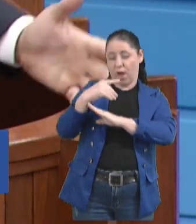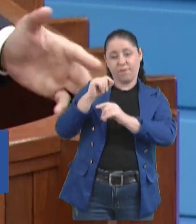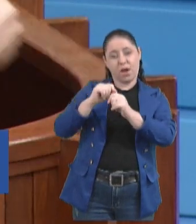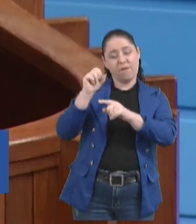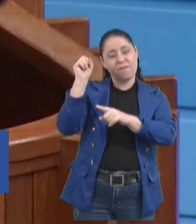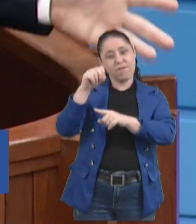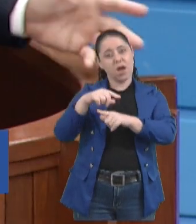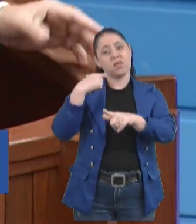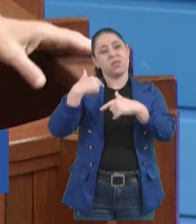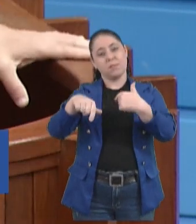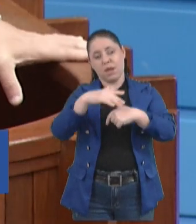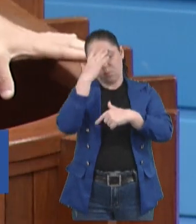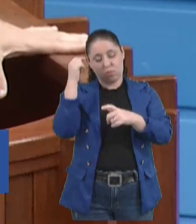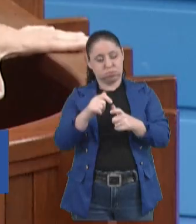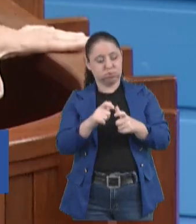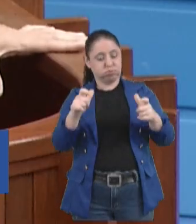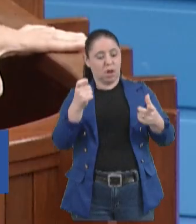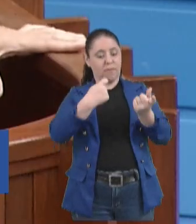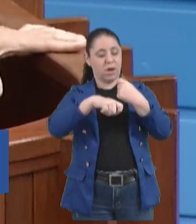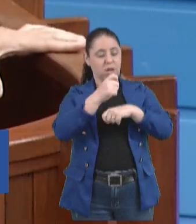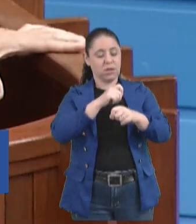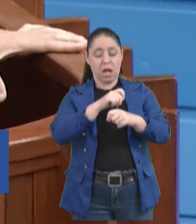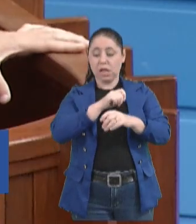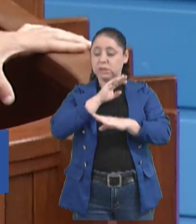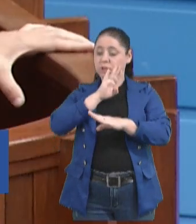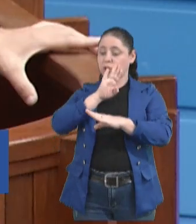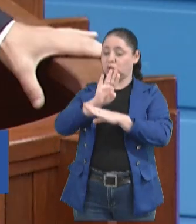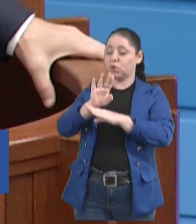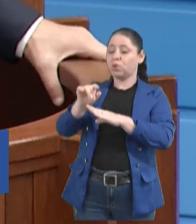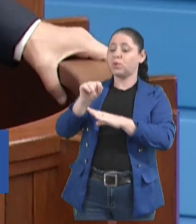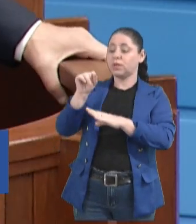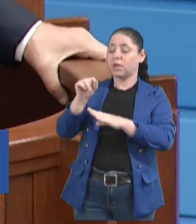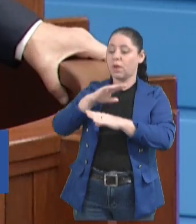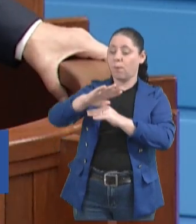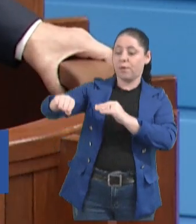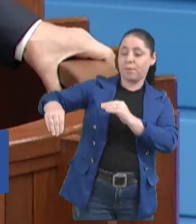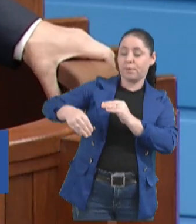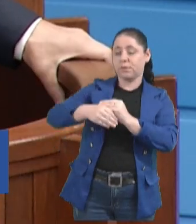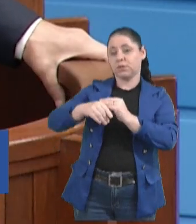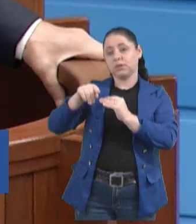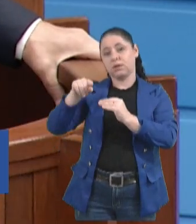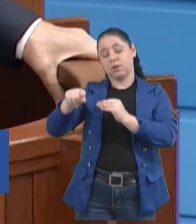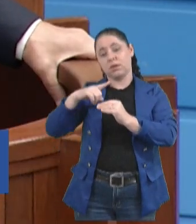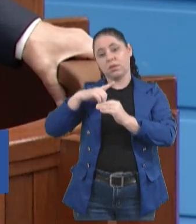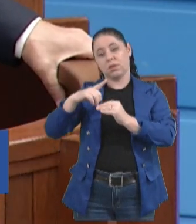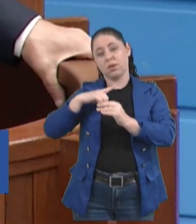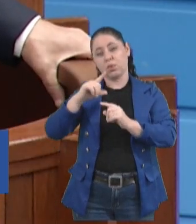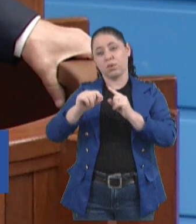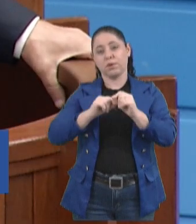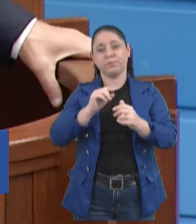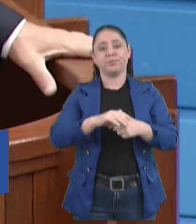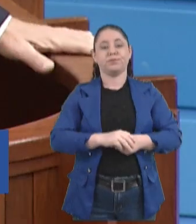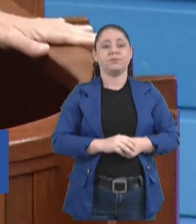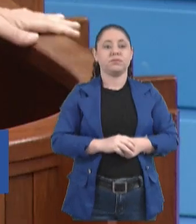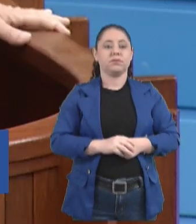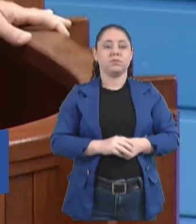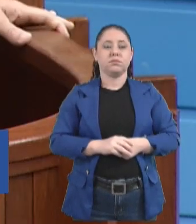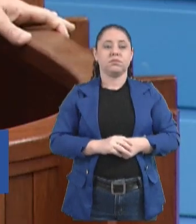se instalarem no Mato Grosso do Sul, e eu fiz uma emenda para que